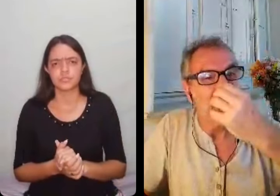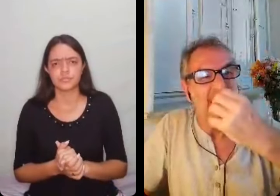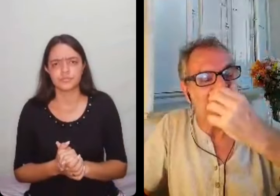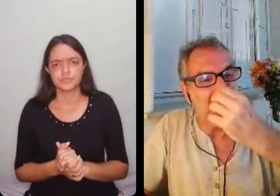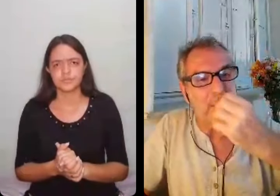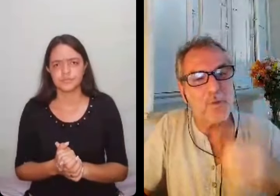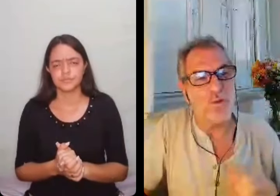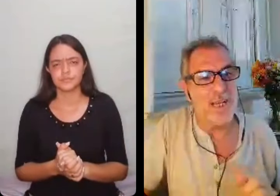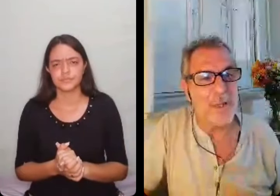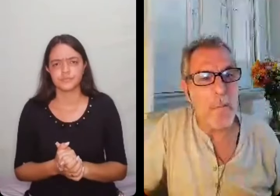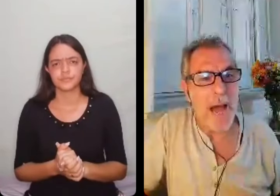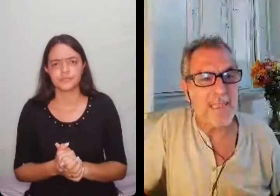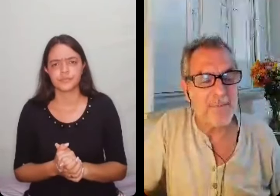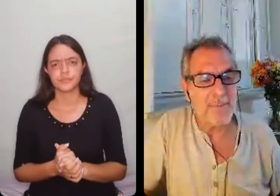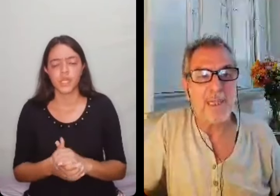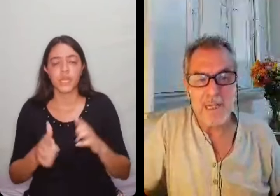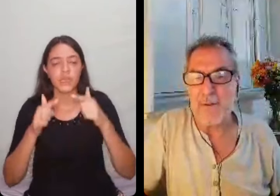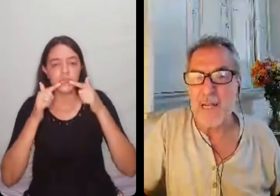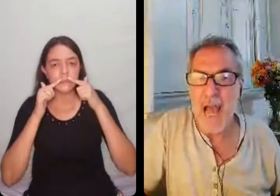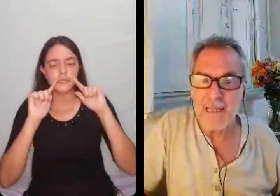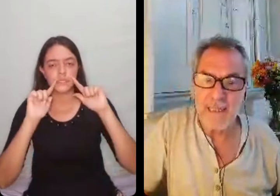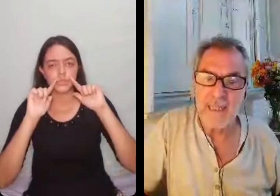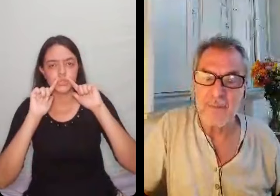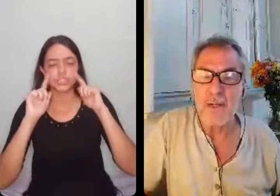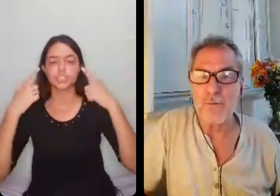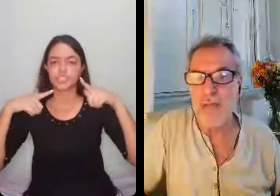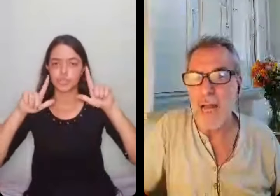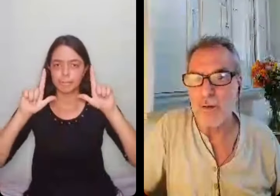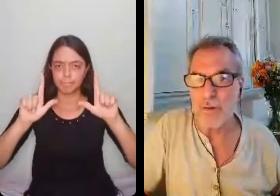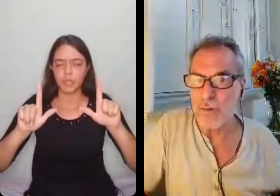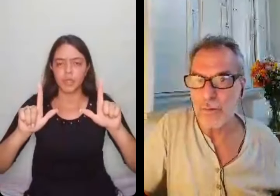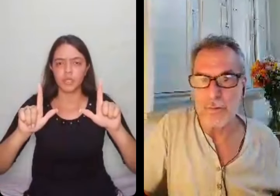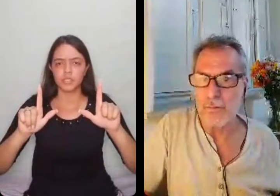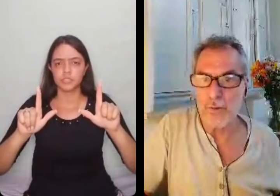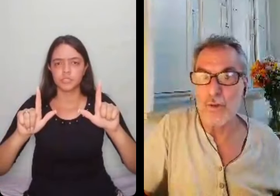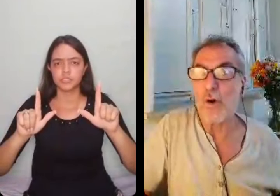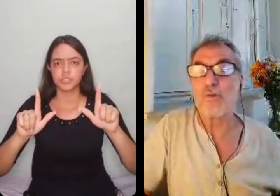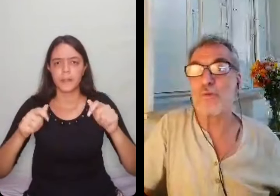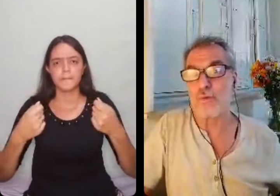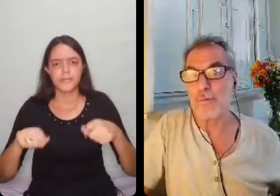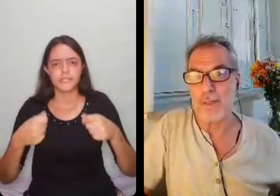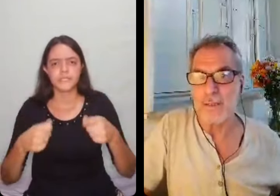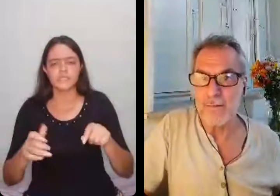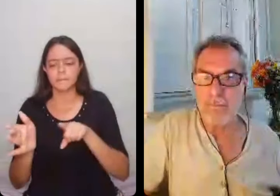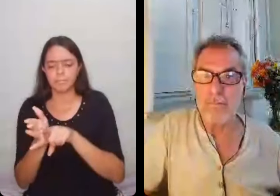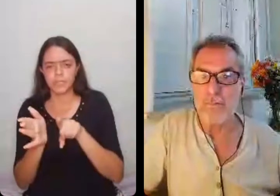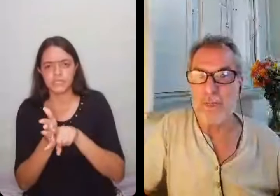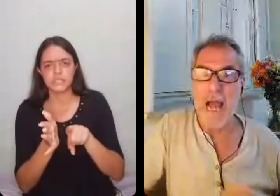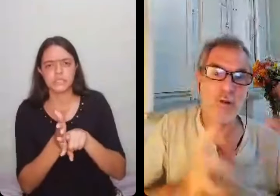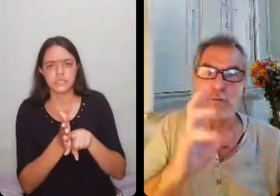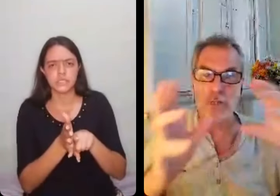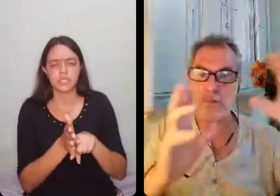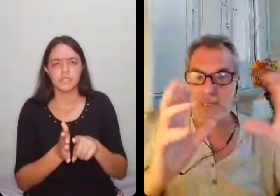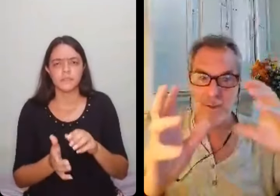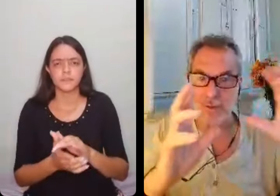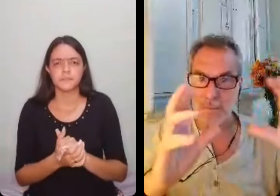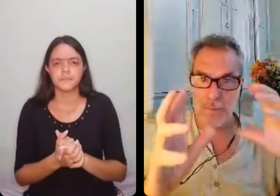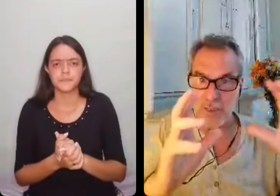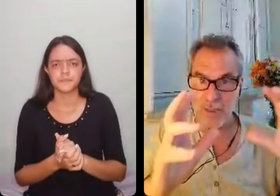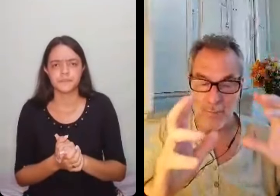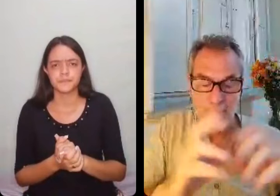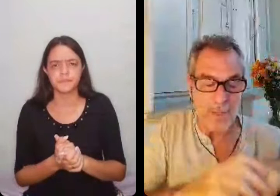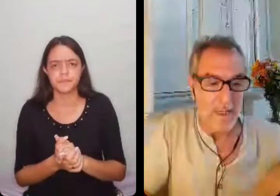porque essa dramaturgia de imagens, já falei antes, tem que ver com um diálogo com o corpo, um diálogo muitas vezes